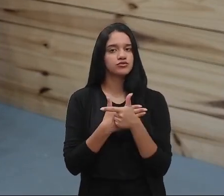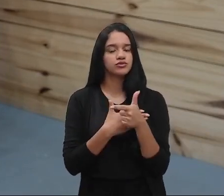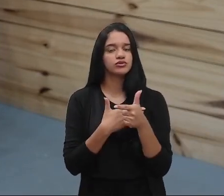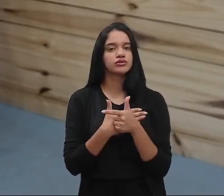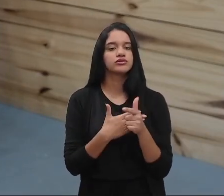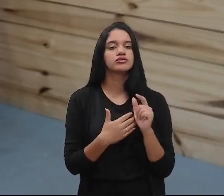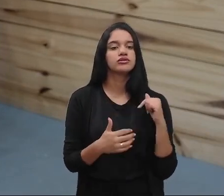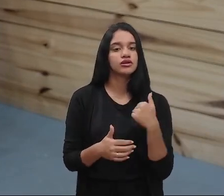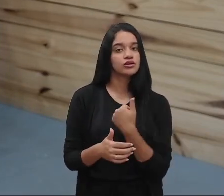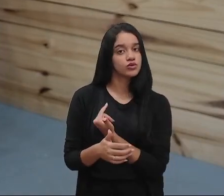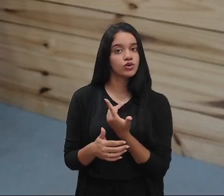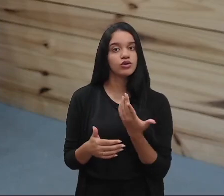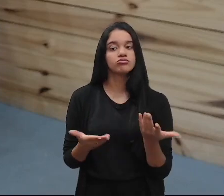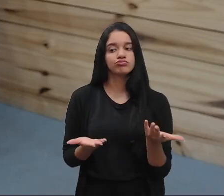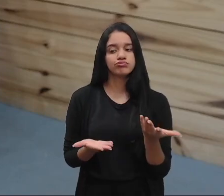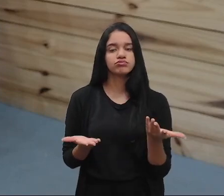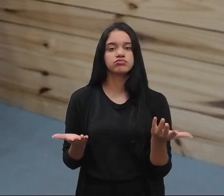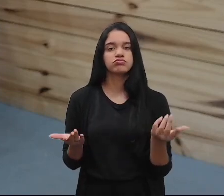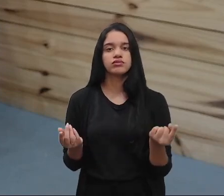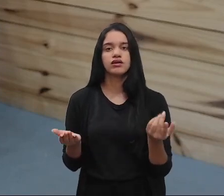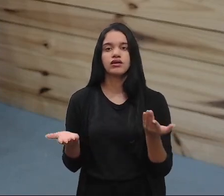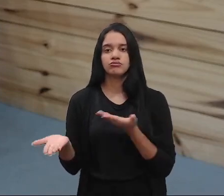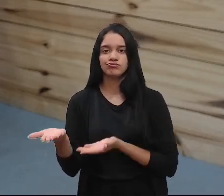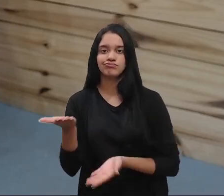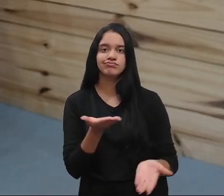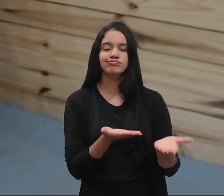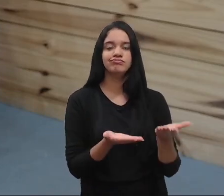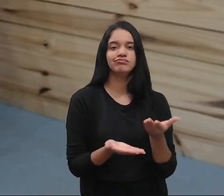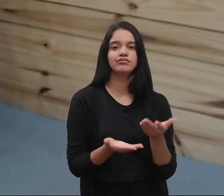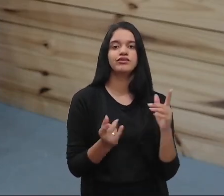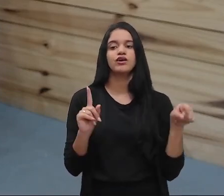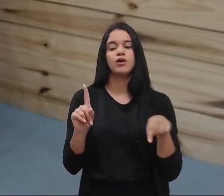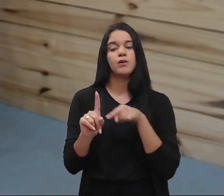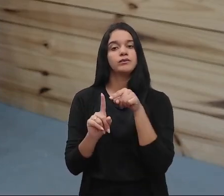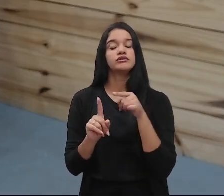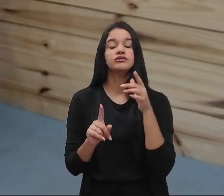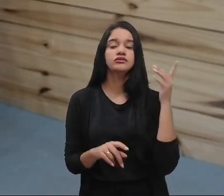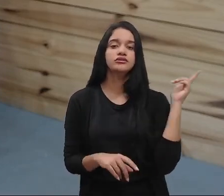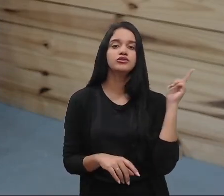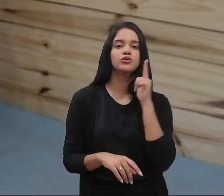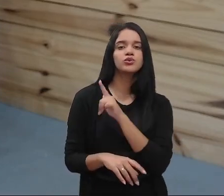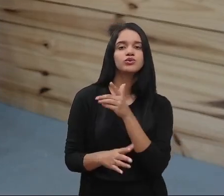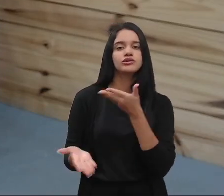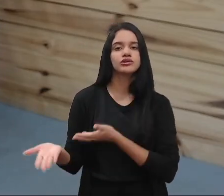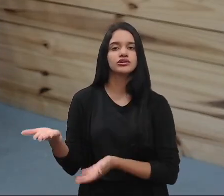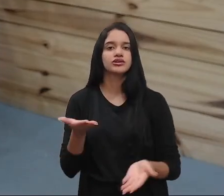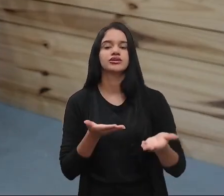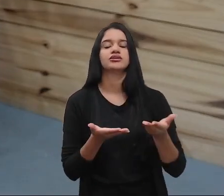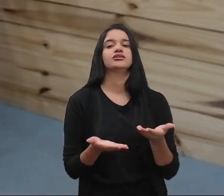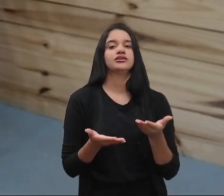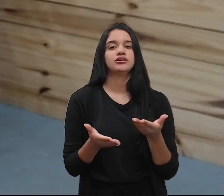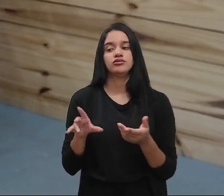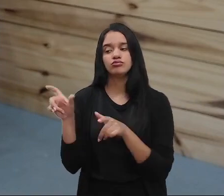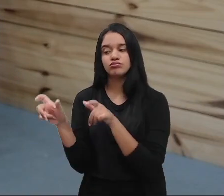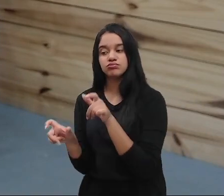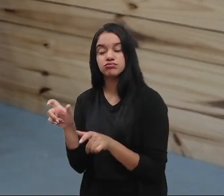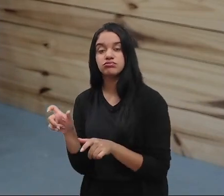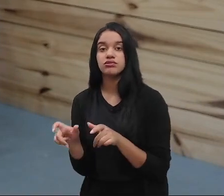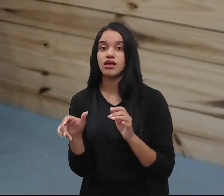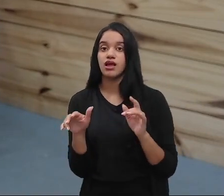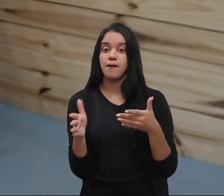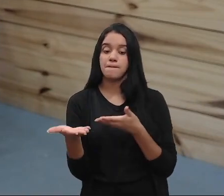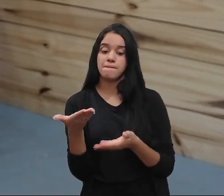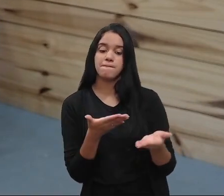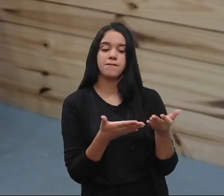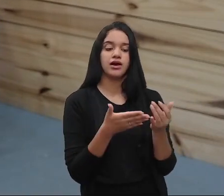ser ponte. Eu falo muito isso para meus alunos. O objetivo é a gente conseguir fazer essa ligação entre o candidato e a instituição e